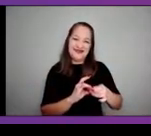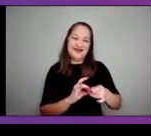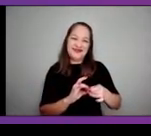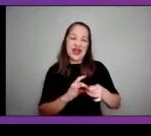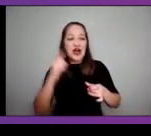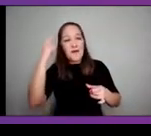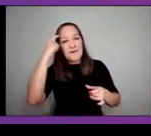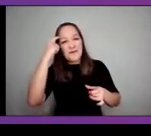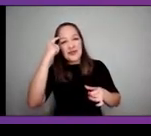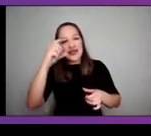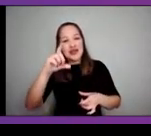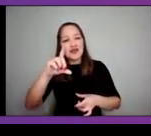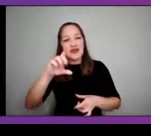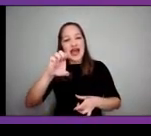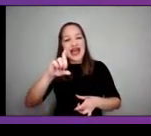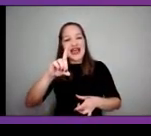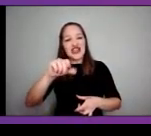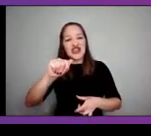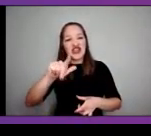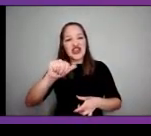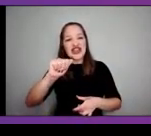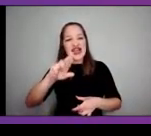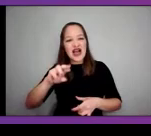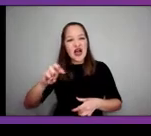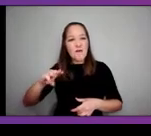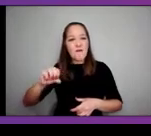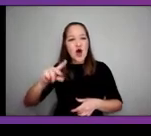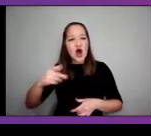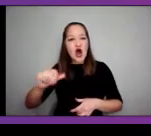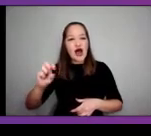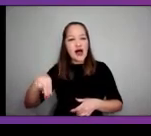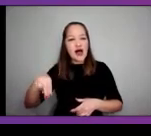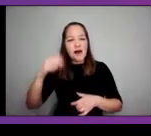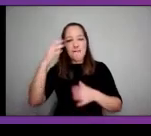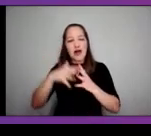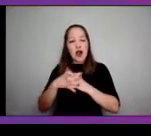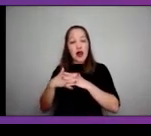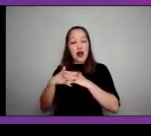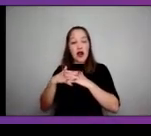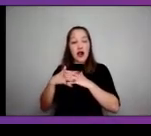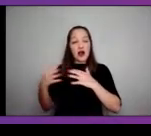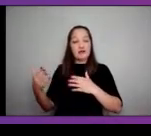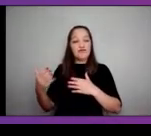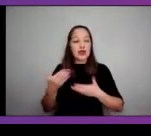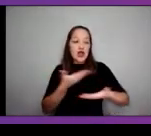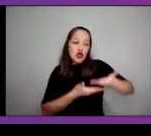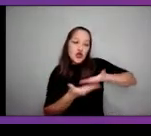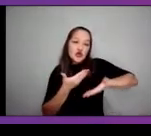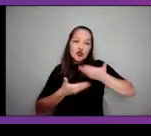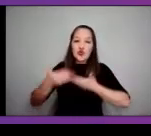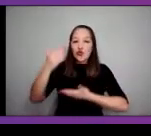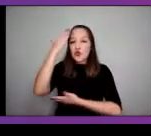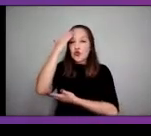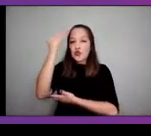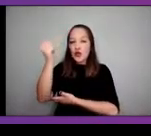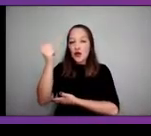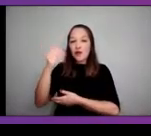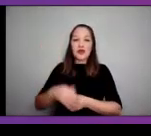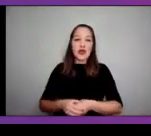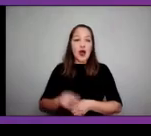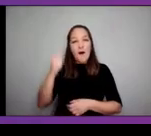pensamento de Edgar morra de pensamento Complexo da religação dos saberes pegando um pouco é um pouco viés do pensamento de deleuze